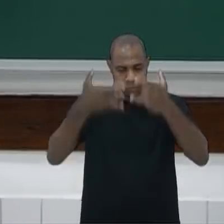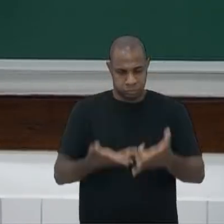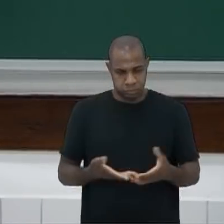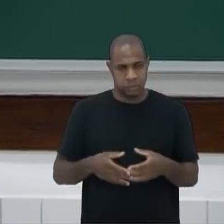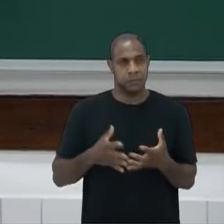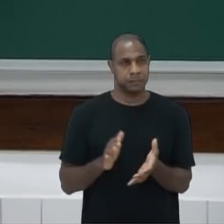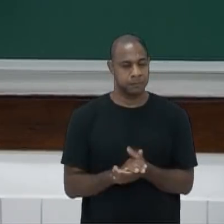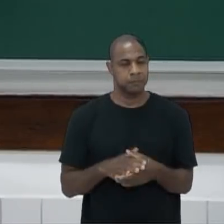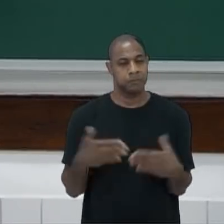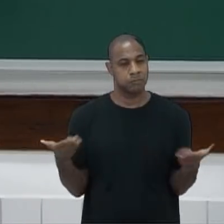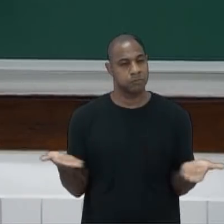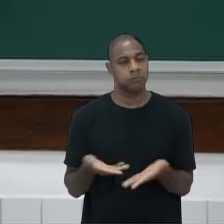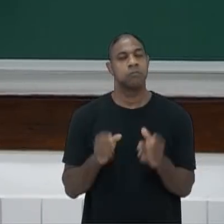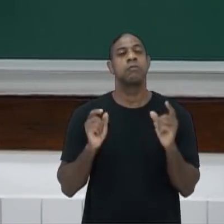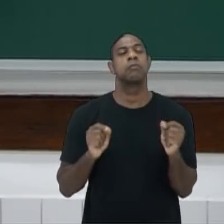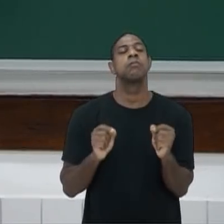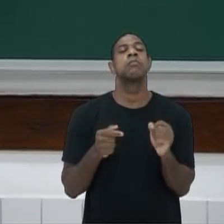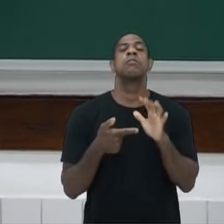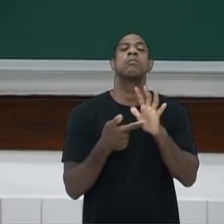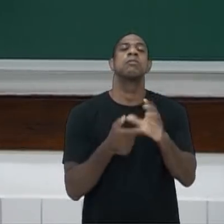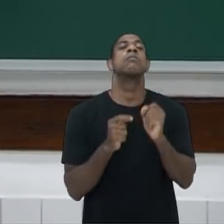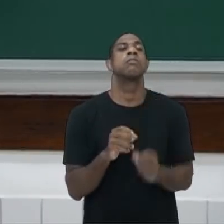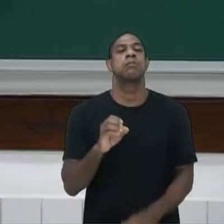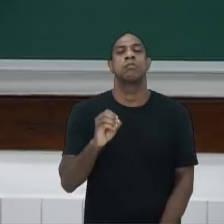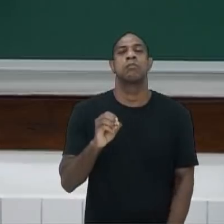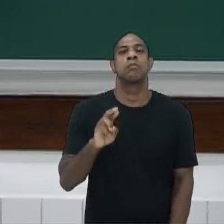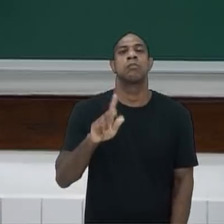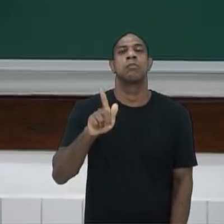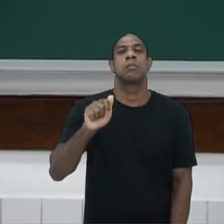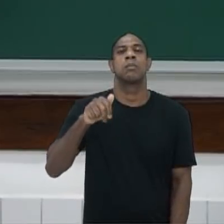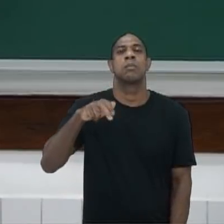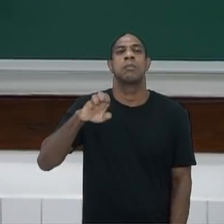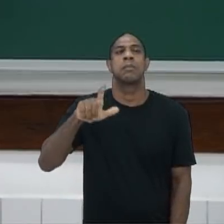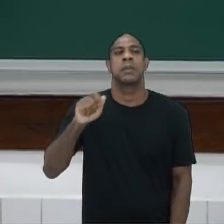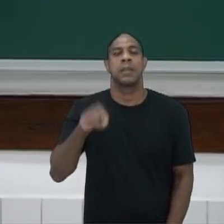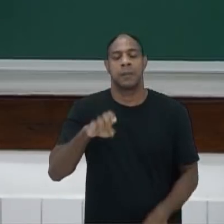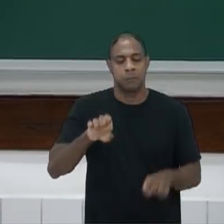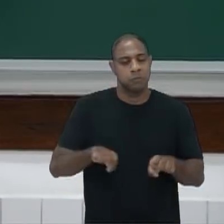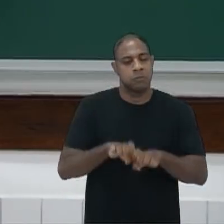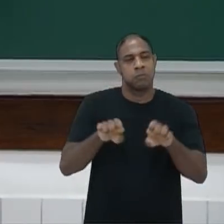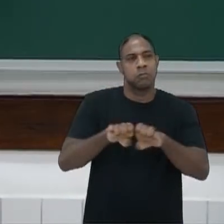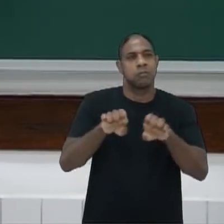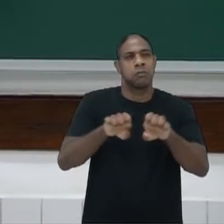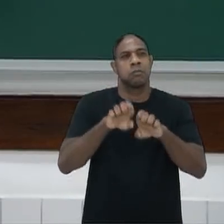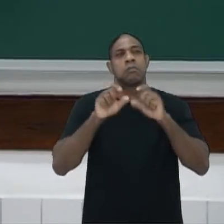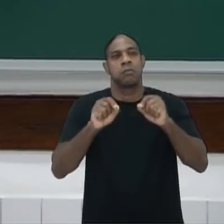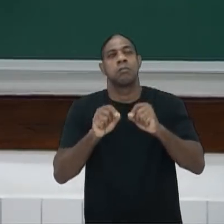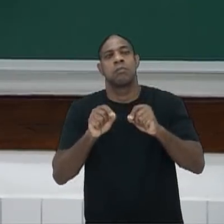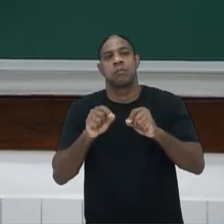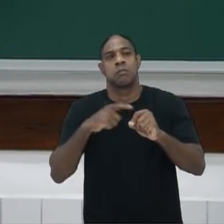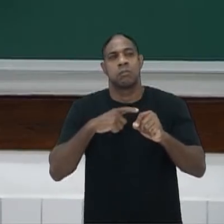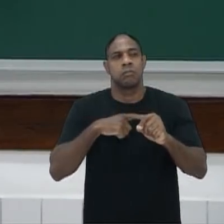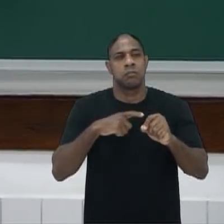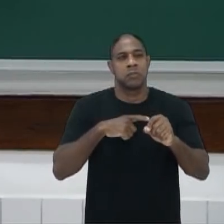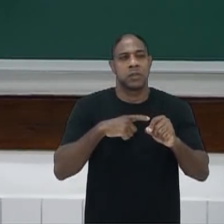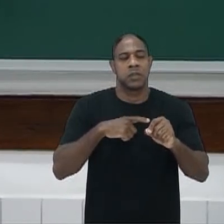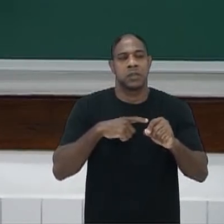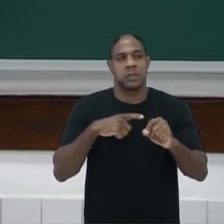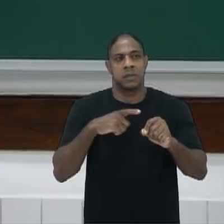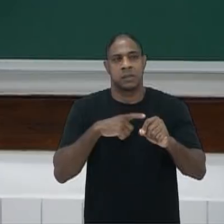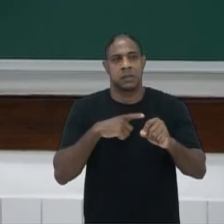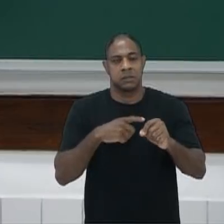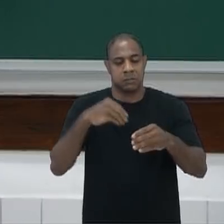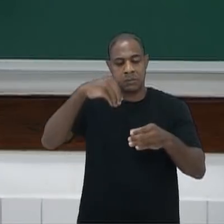Fechou. Agora nós vamos para as organelas, que são estruturas que estão mergulhadas geralmente